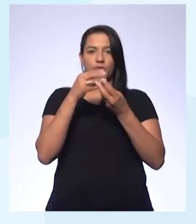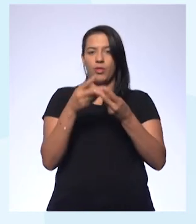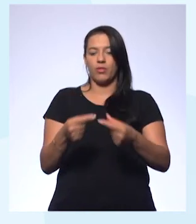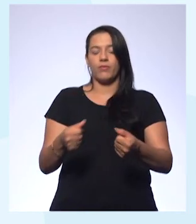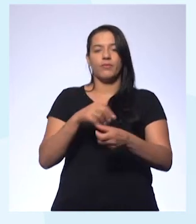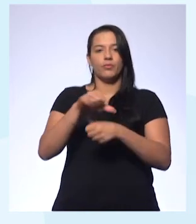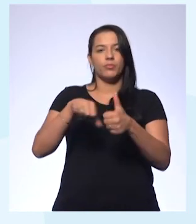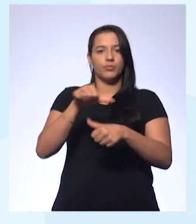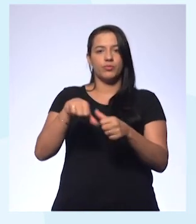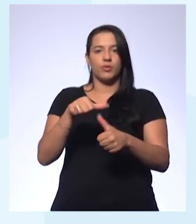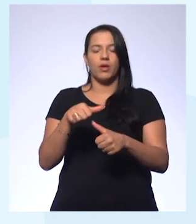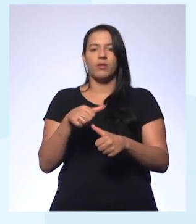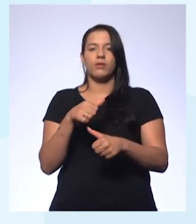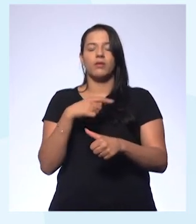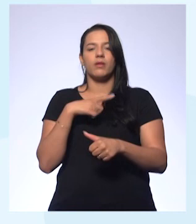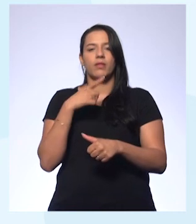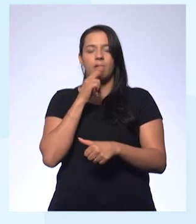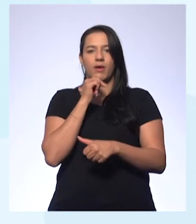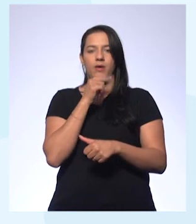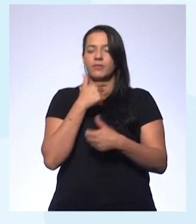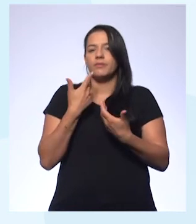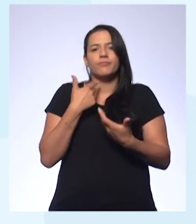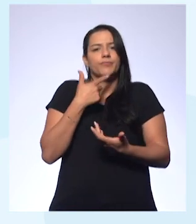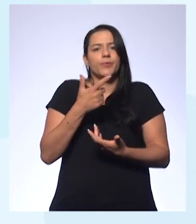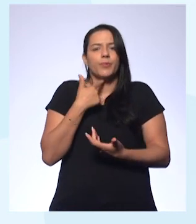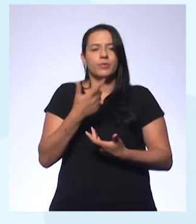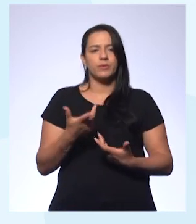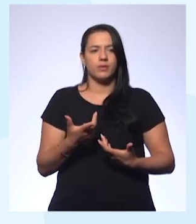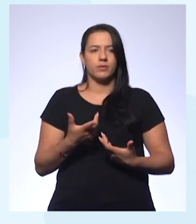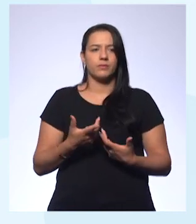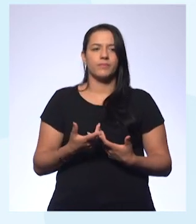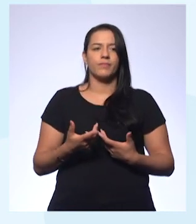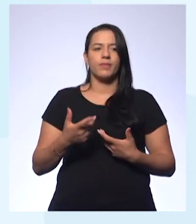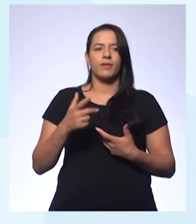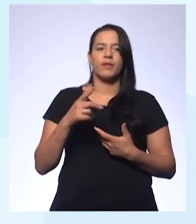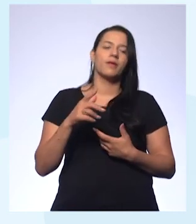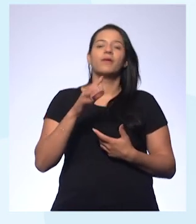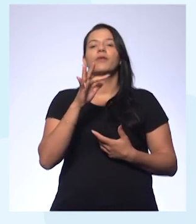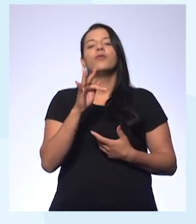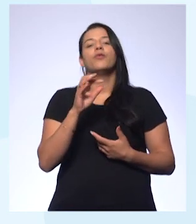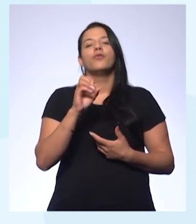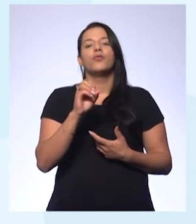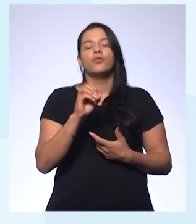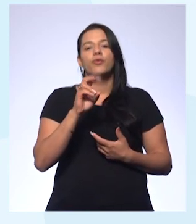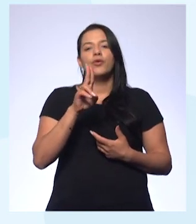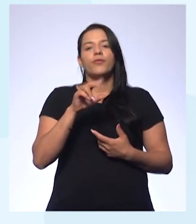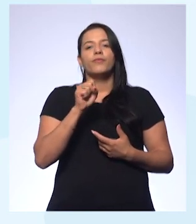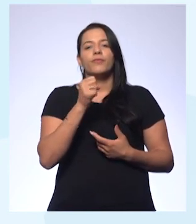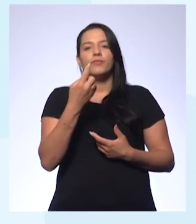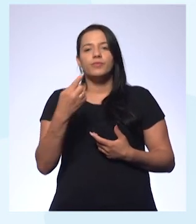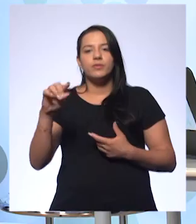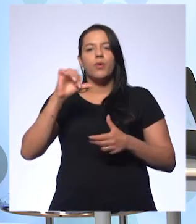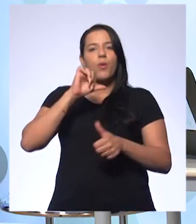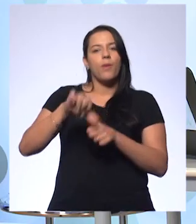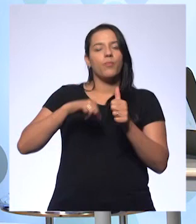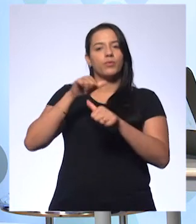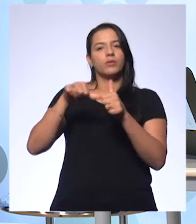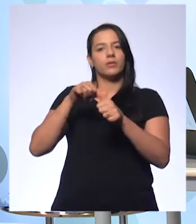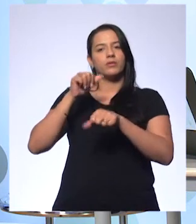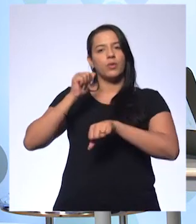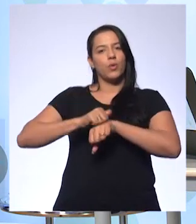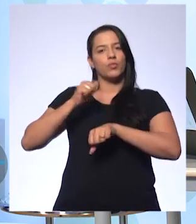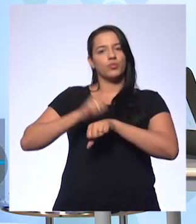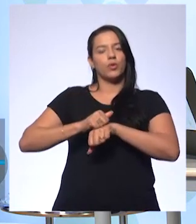na água, eu não consigo sedimentar ele. Ponto de fusão. Fusão, lembra, pessoal? Fusão é mudança do estado sólido para